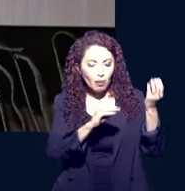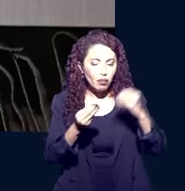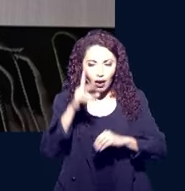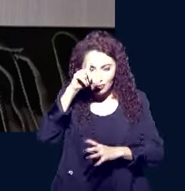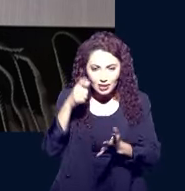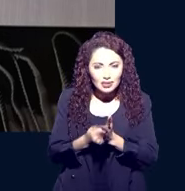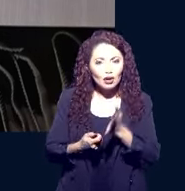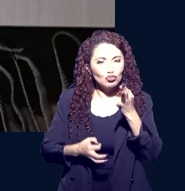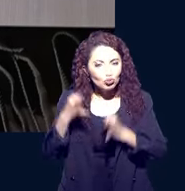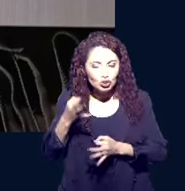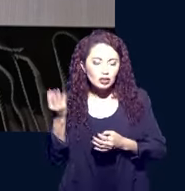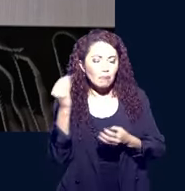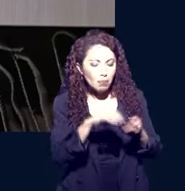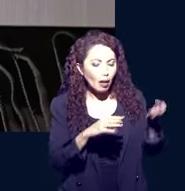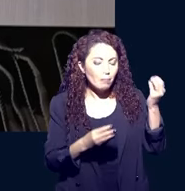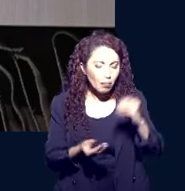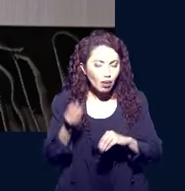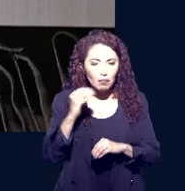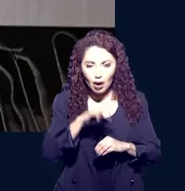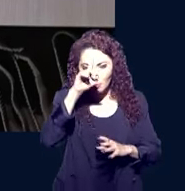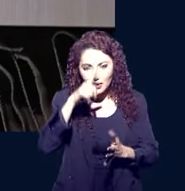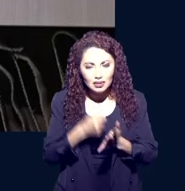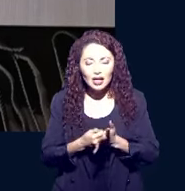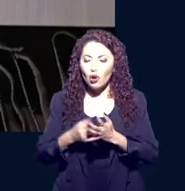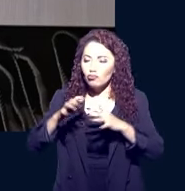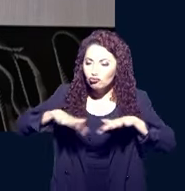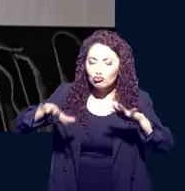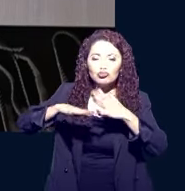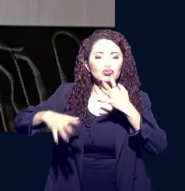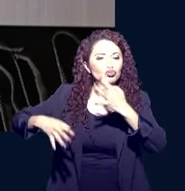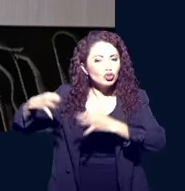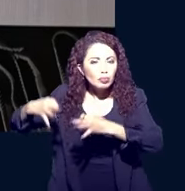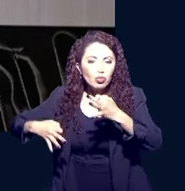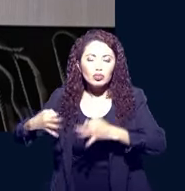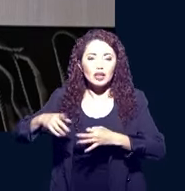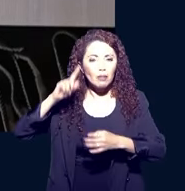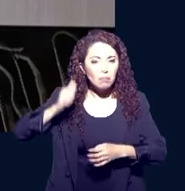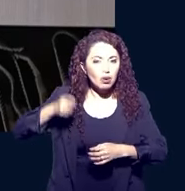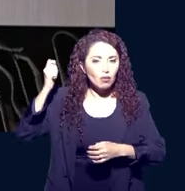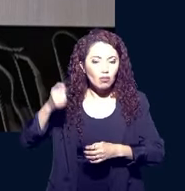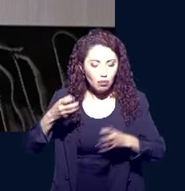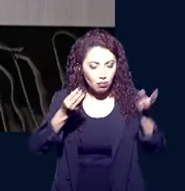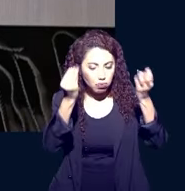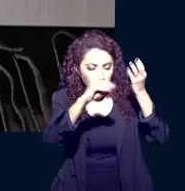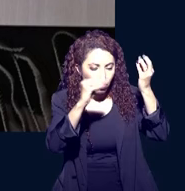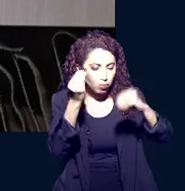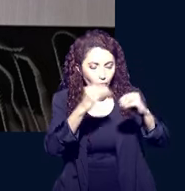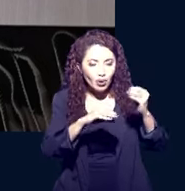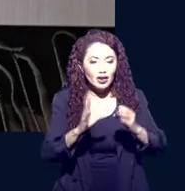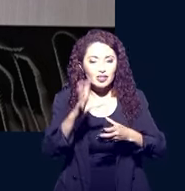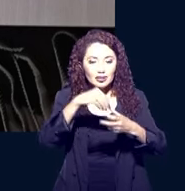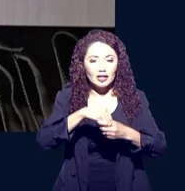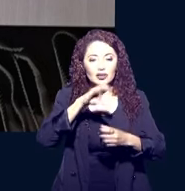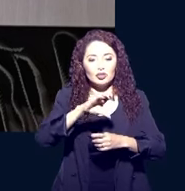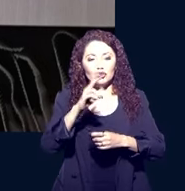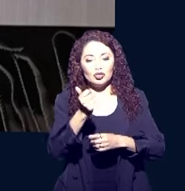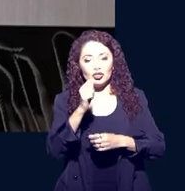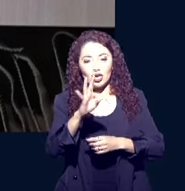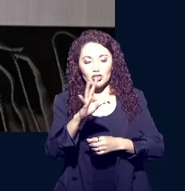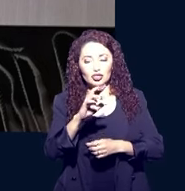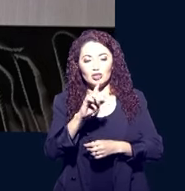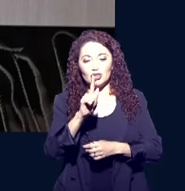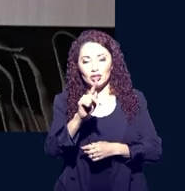scj e todas as decisões dos tribunais e com a capacidade de fazer uma primeira minuta de decisão sempre